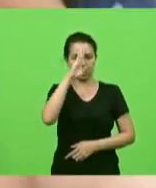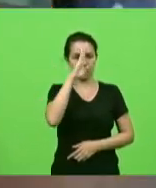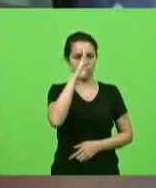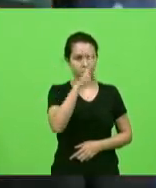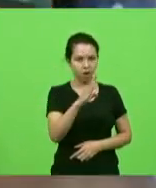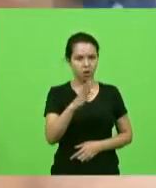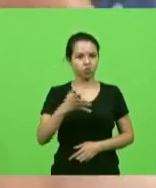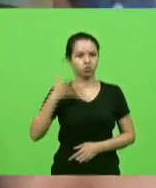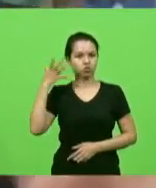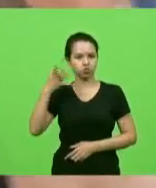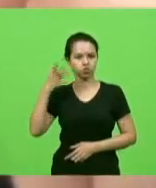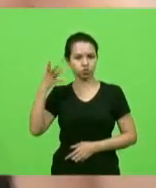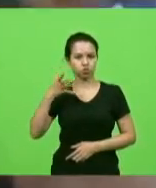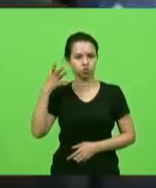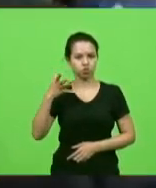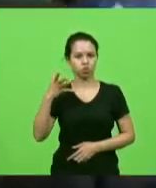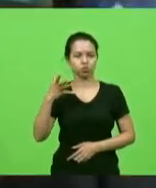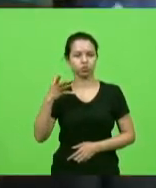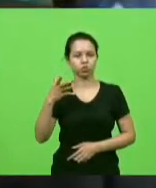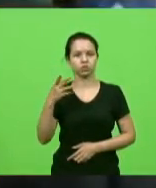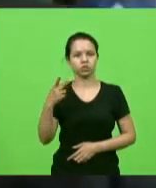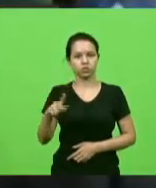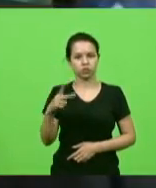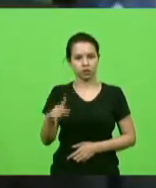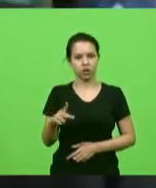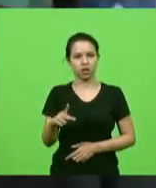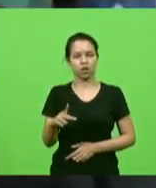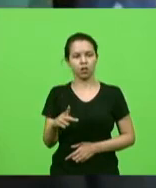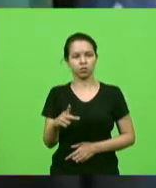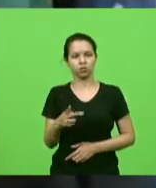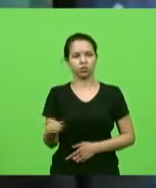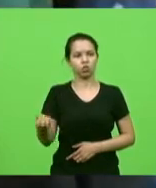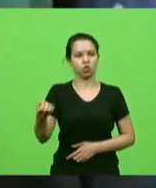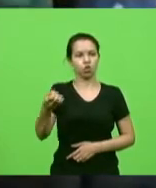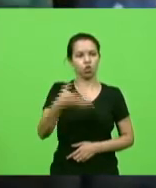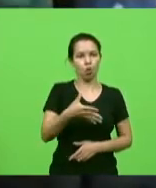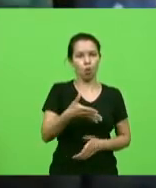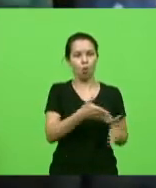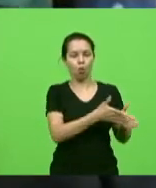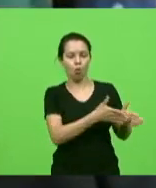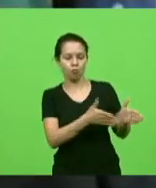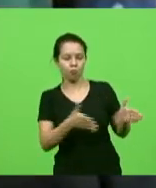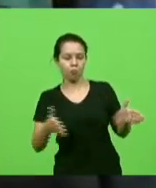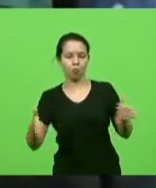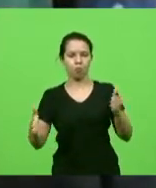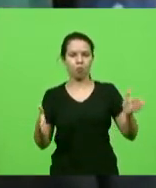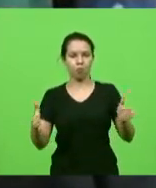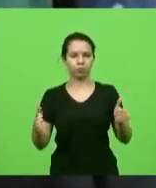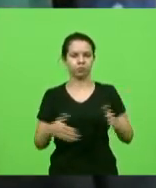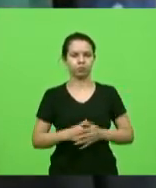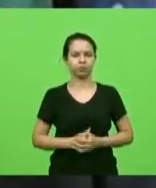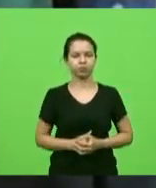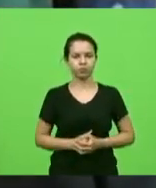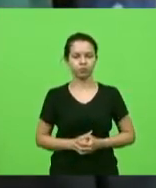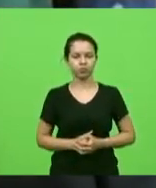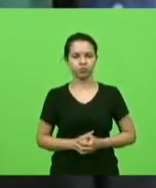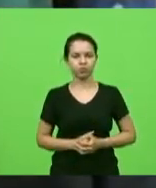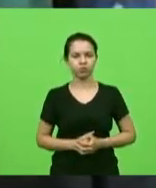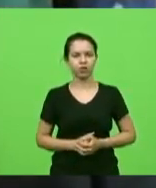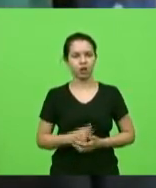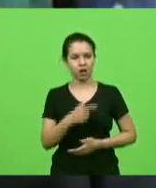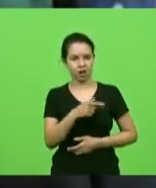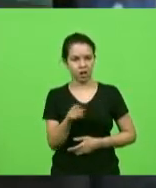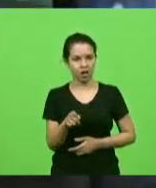tal discurso que imputa a gente a retidão para um novo tempo o estadista não se consolida